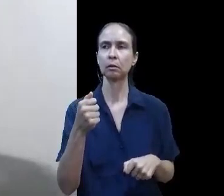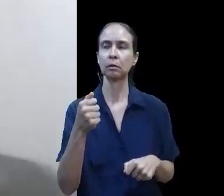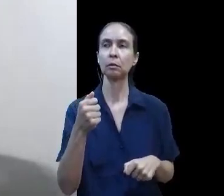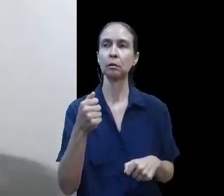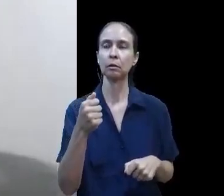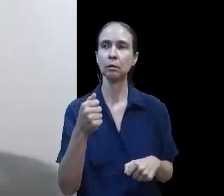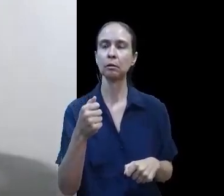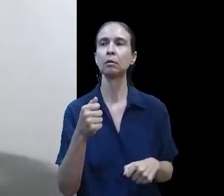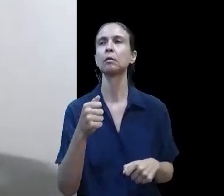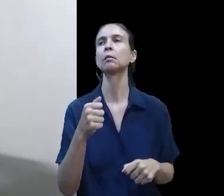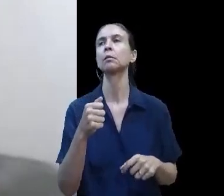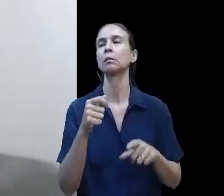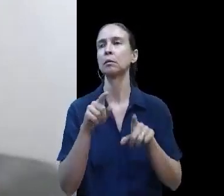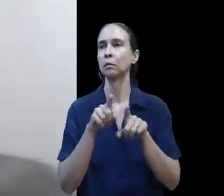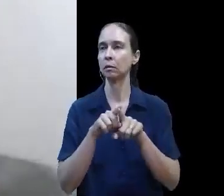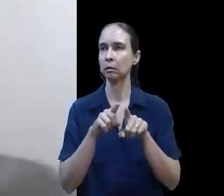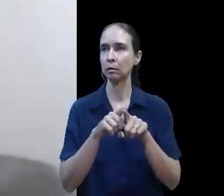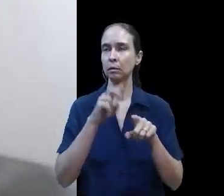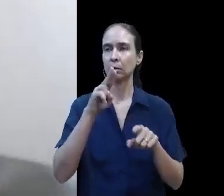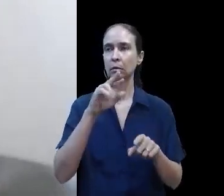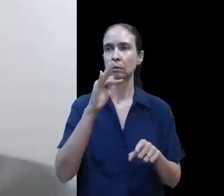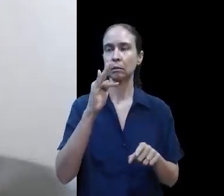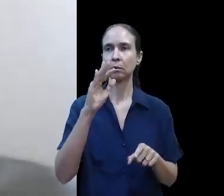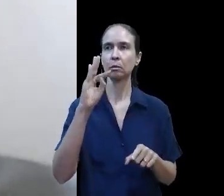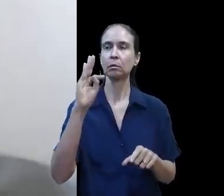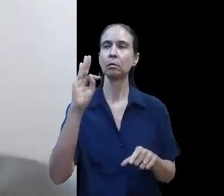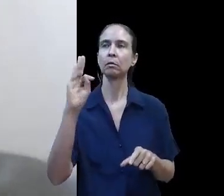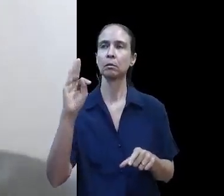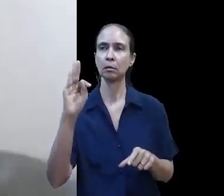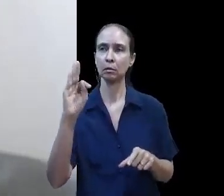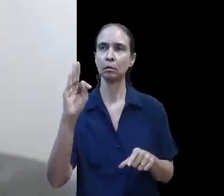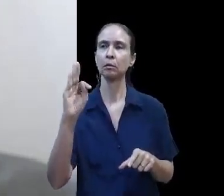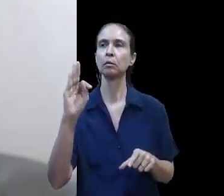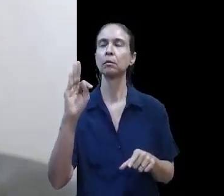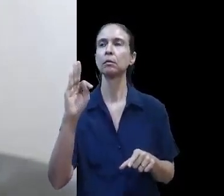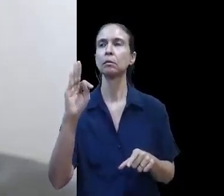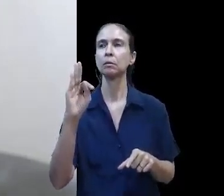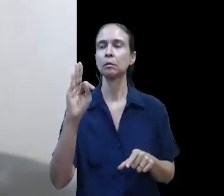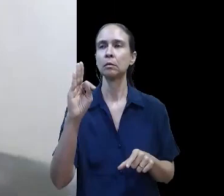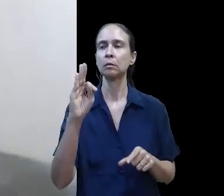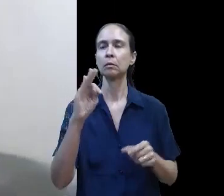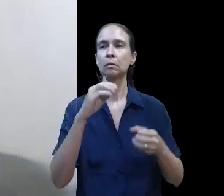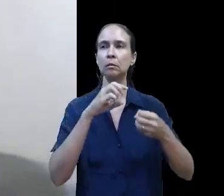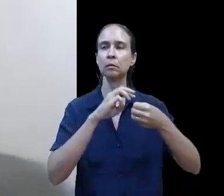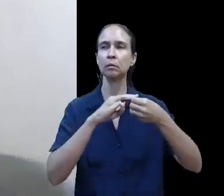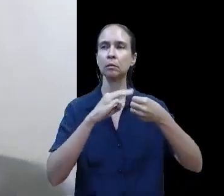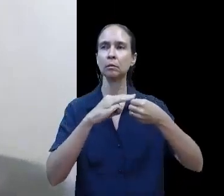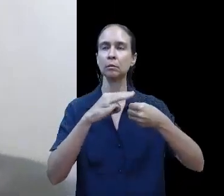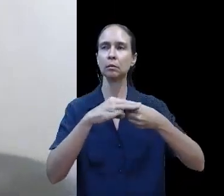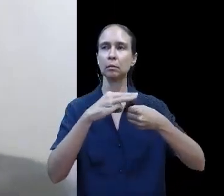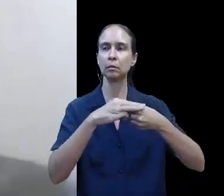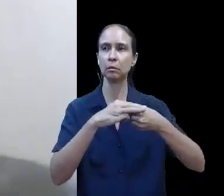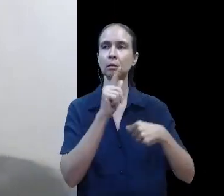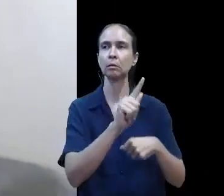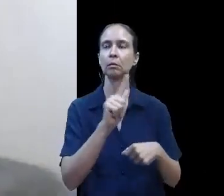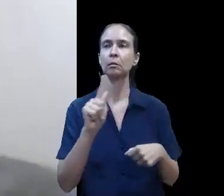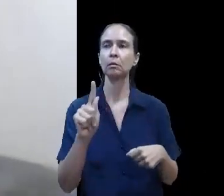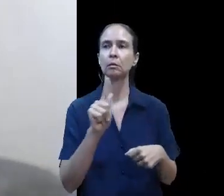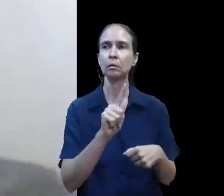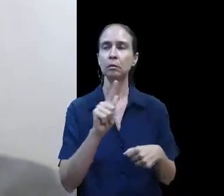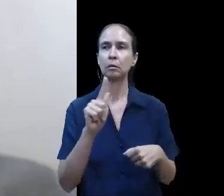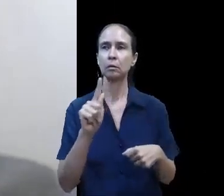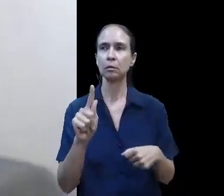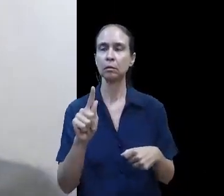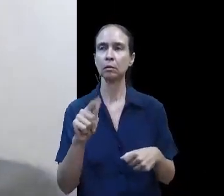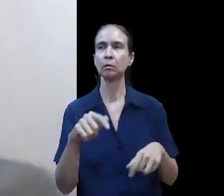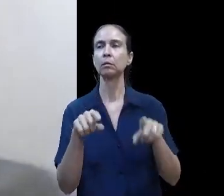a UFT, através do campus lá de Gurupi, a FAG aí em Guaraí também nos apoiou. Eu espero